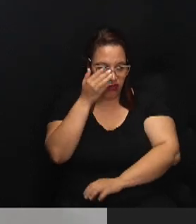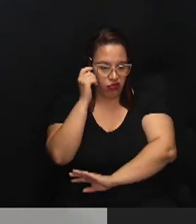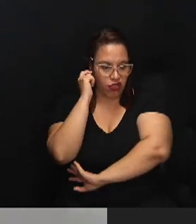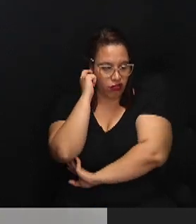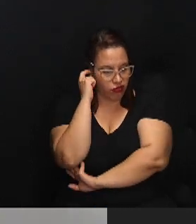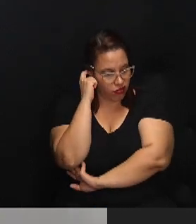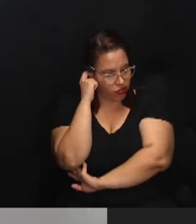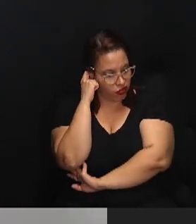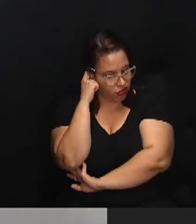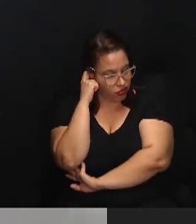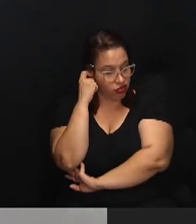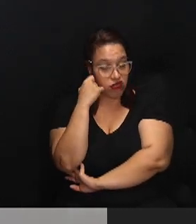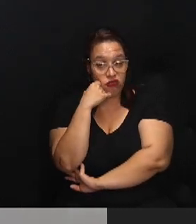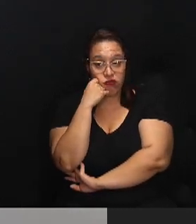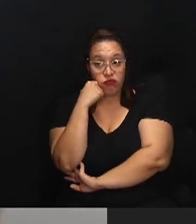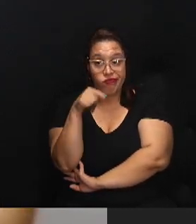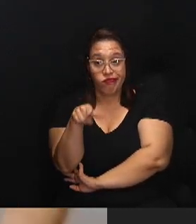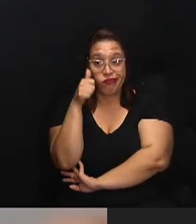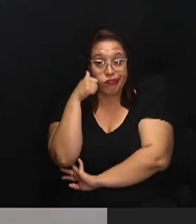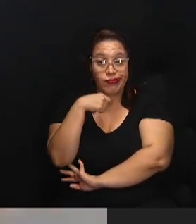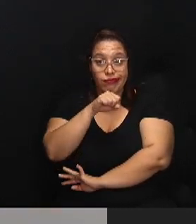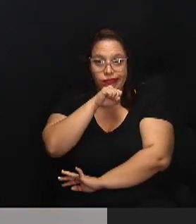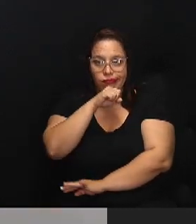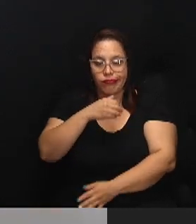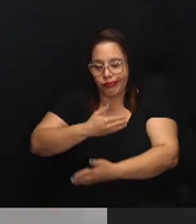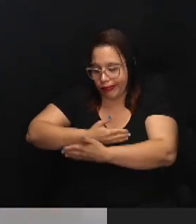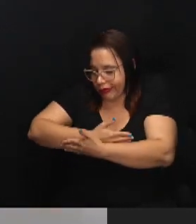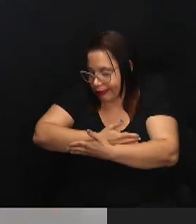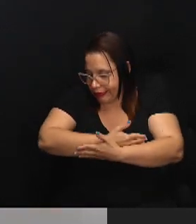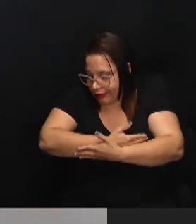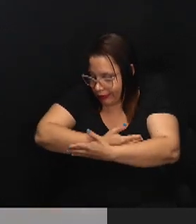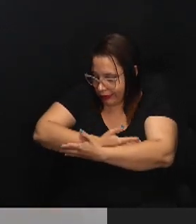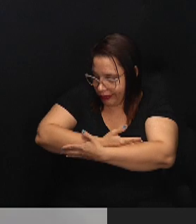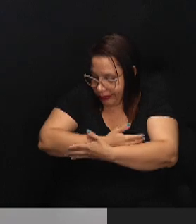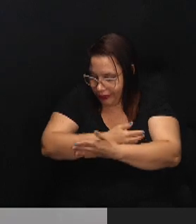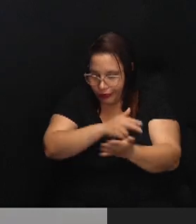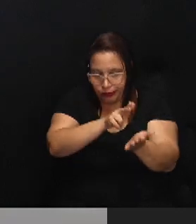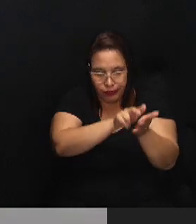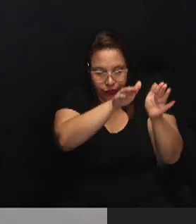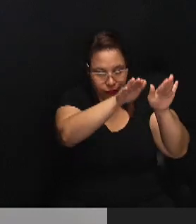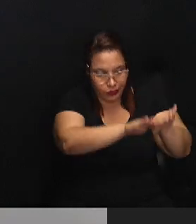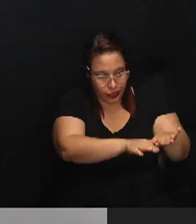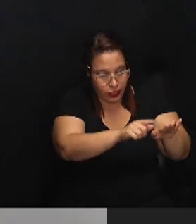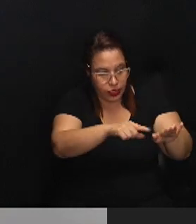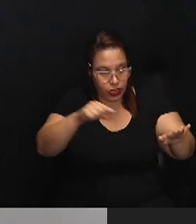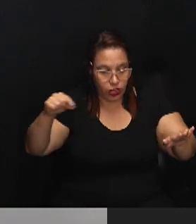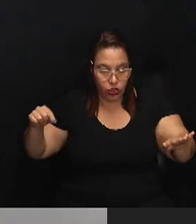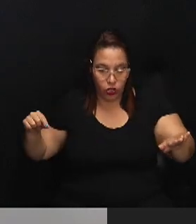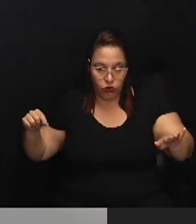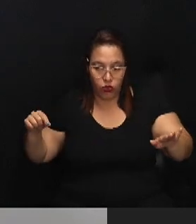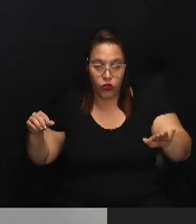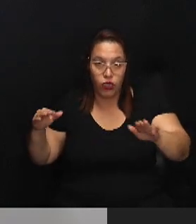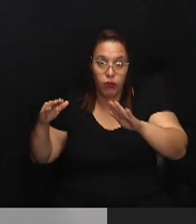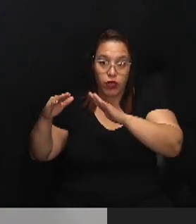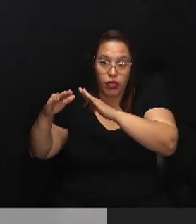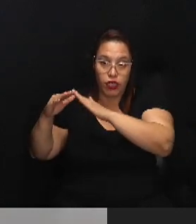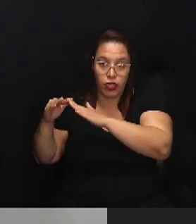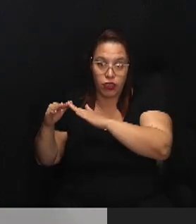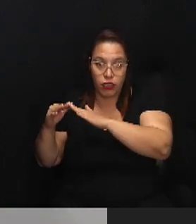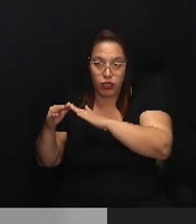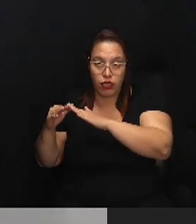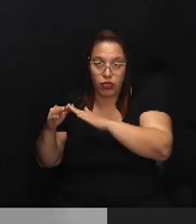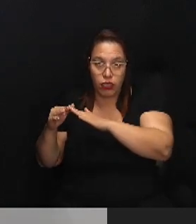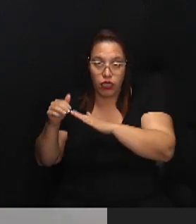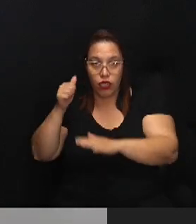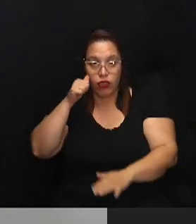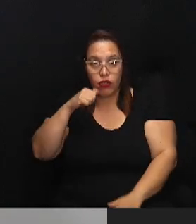olhar, né? Essa mãe que tem o seu bebê a termo, ela volta para casa com o seu bebê, e a mãe